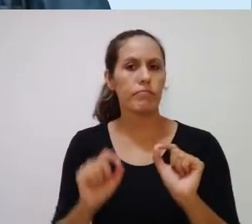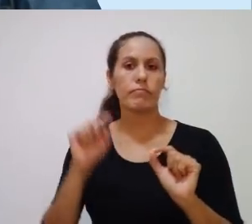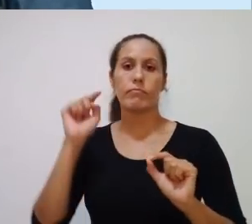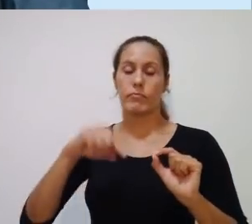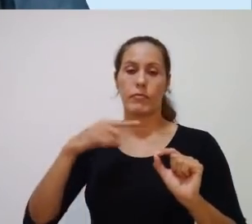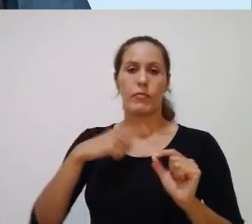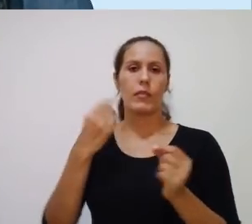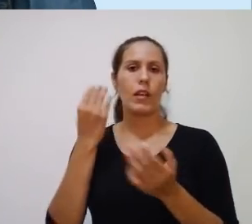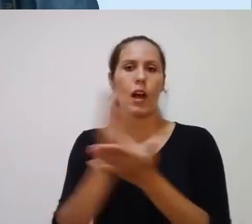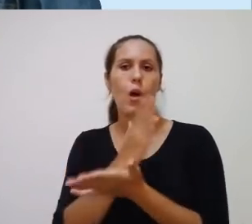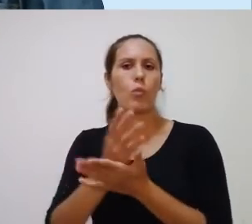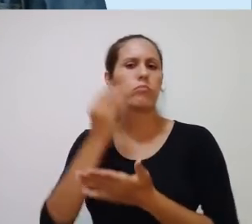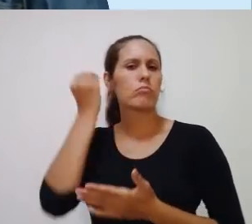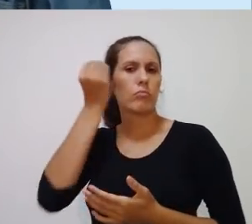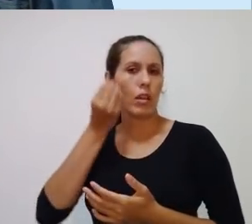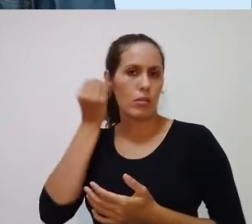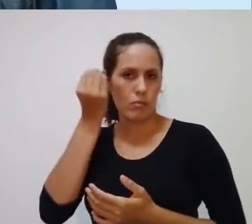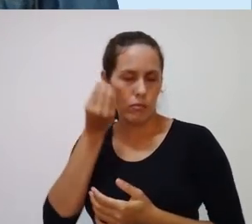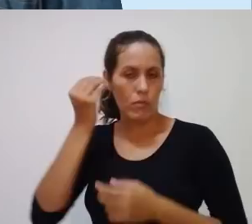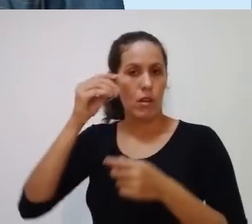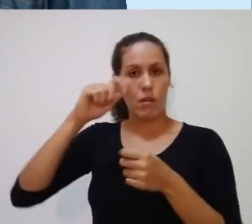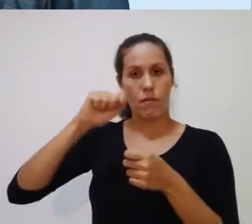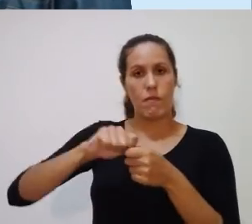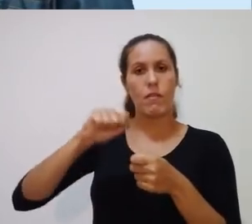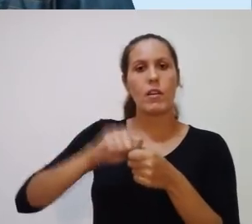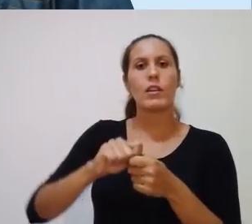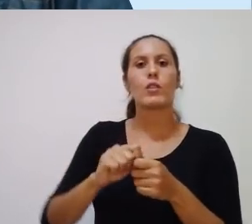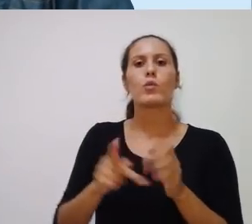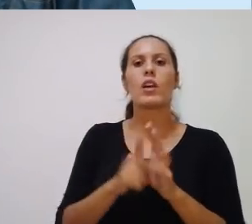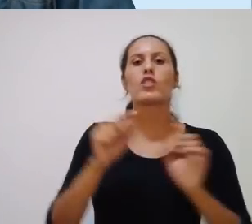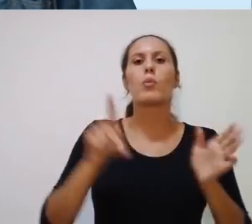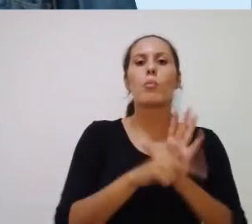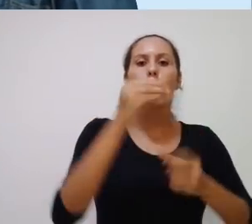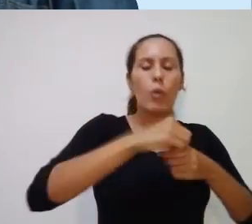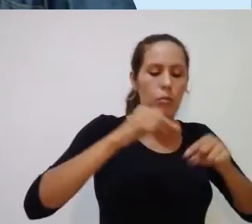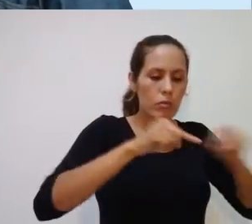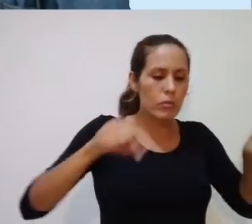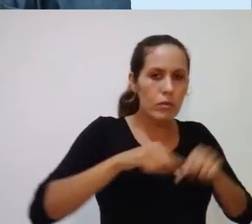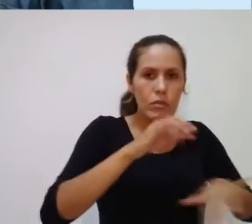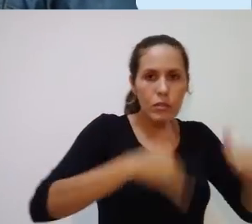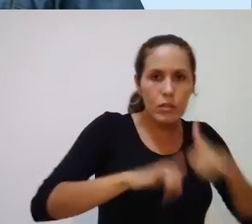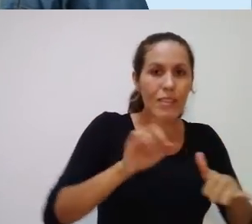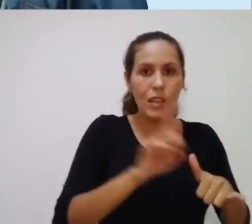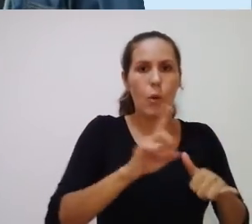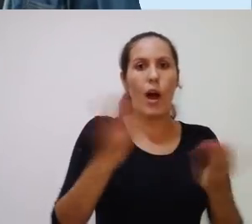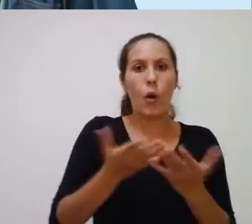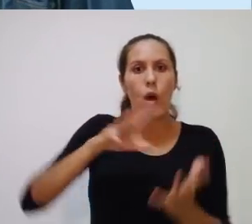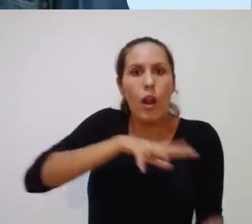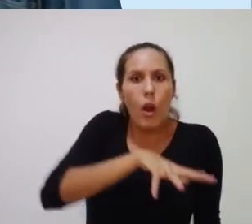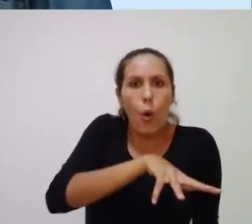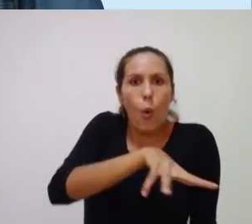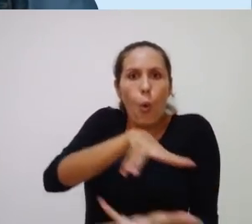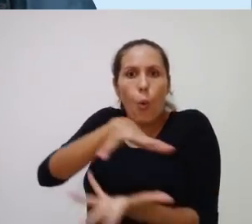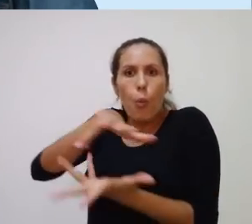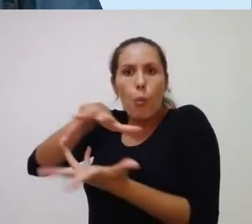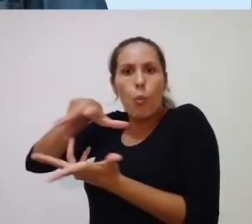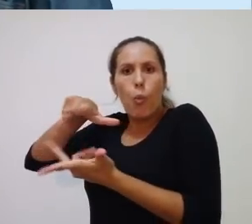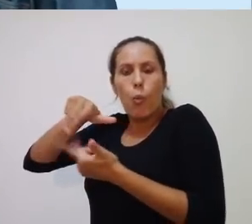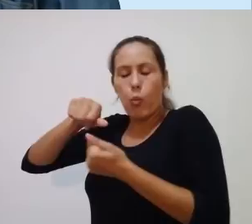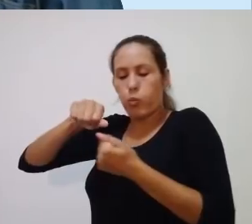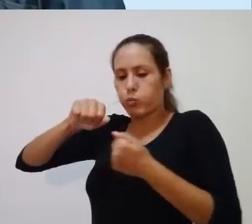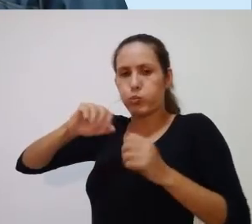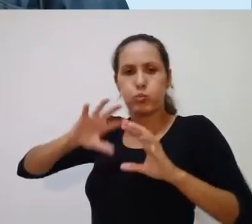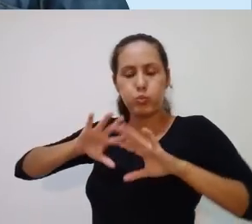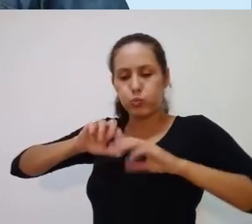feitos não só em laboratório, agora o planeta todo é o nosso laboratório, não é verdade? E trava-se algumas variáveis para que